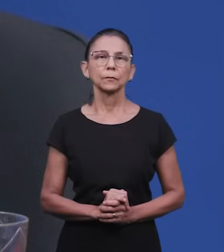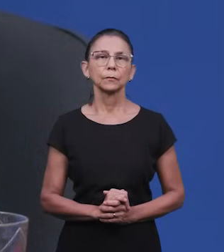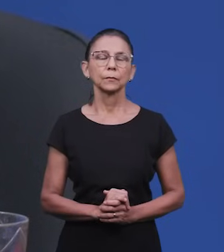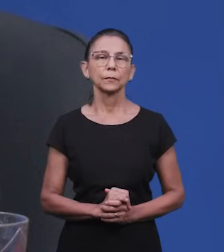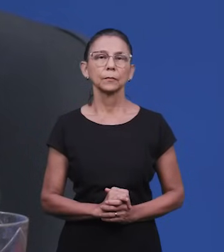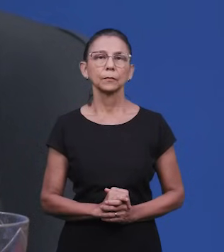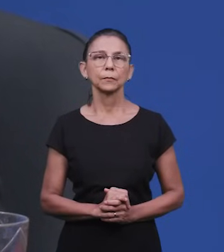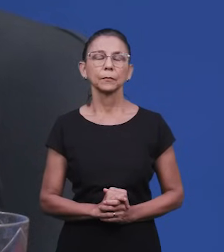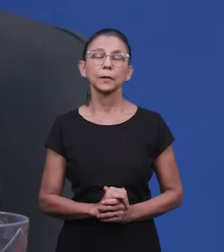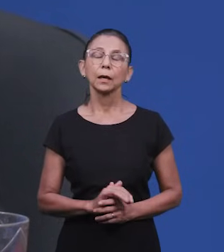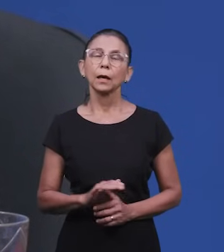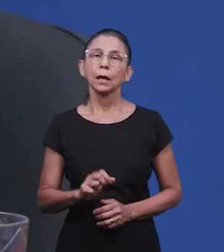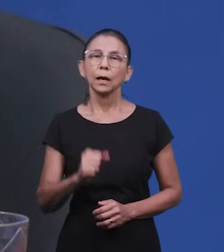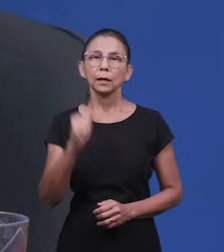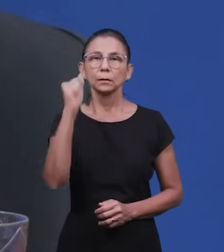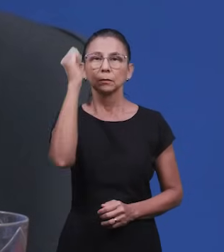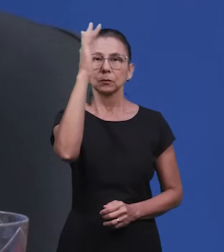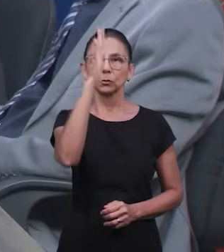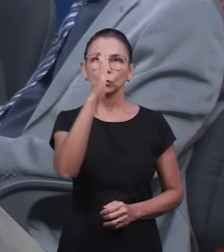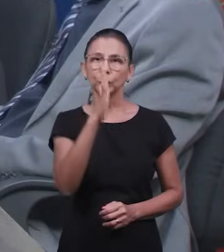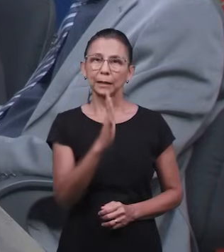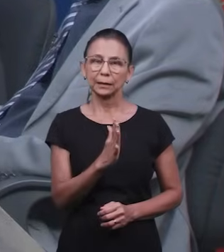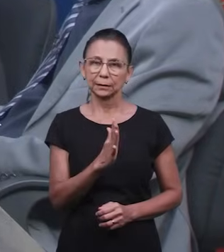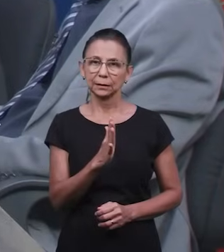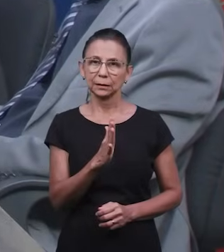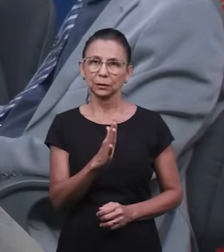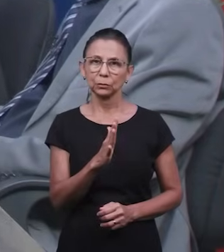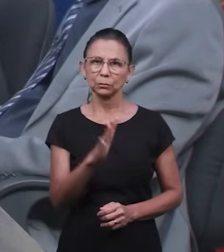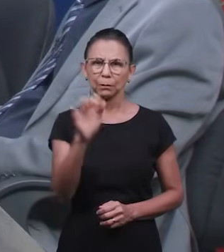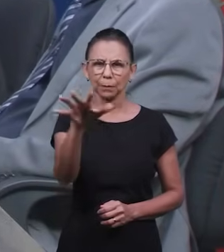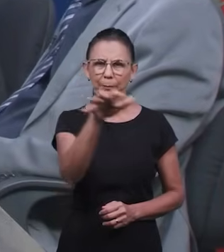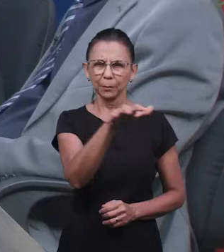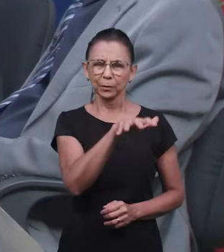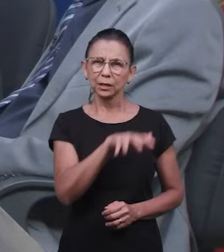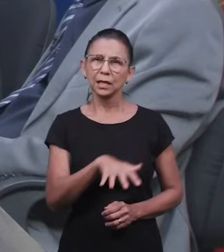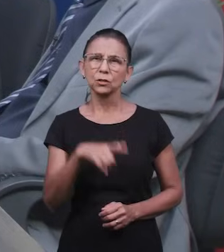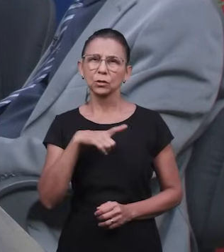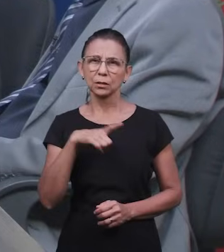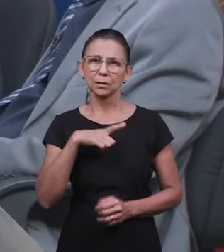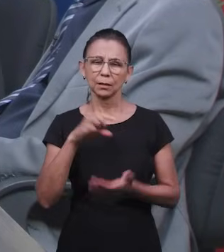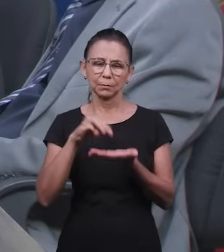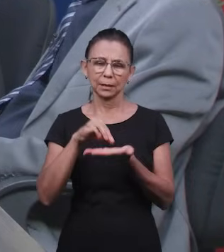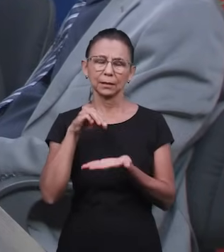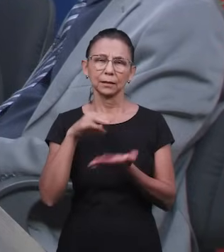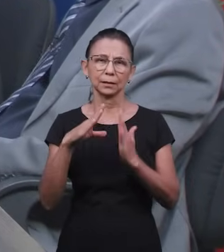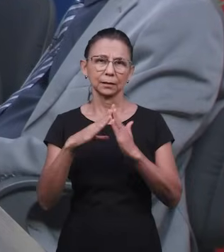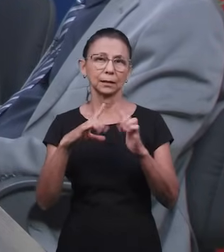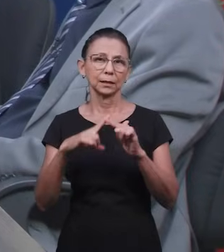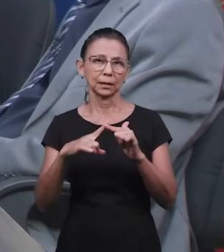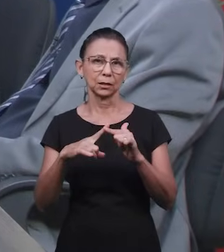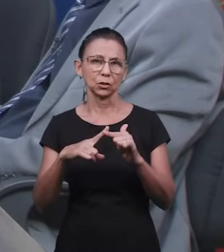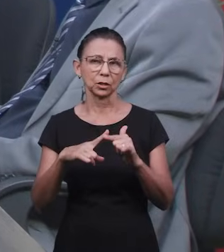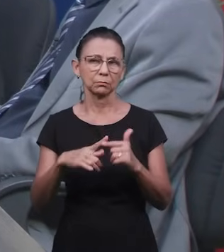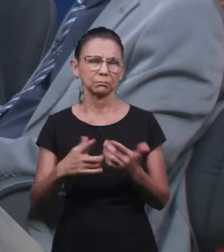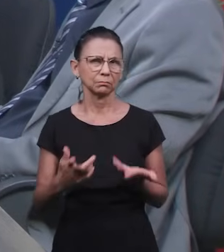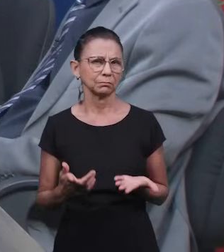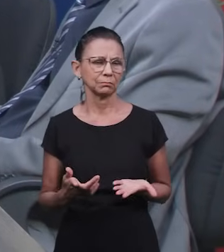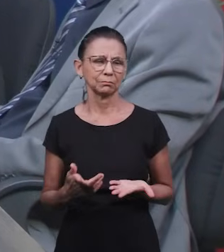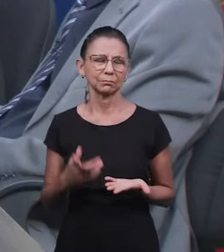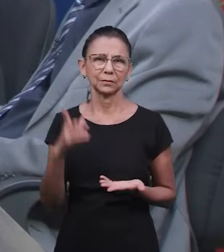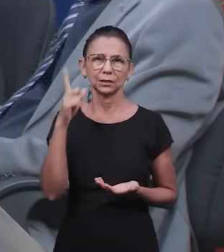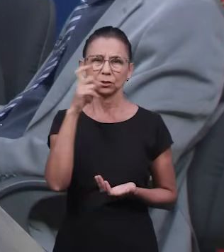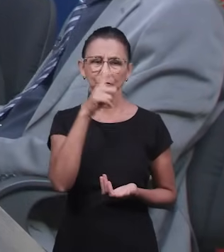até muito difícil, né? No Brasil é muito difícil. Um lugar que não tem igreja. Estado que não tem igreja não existe. Não existe. Cidade que não